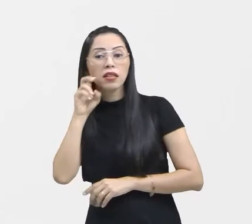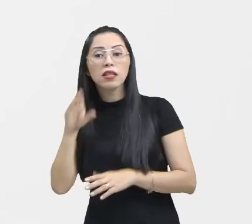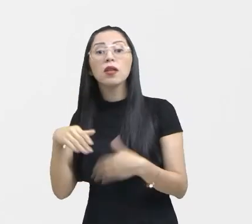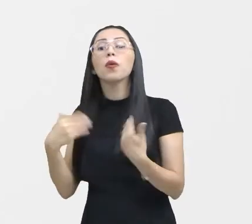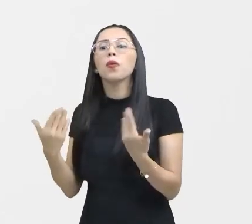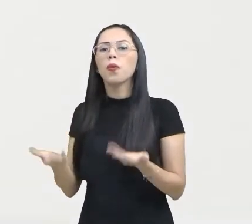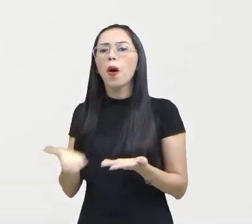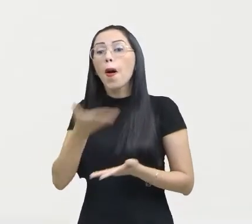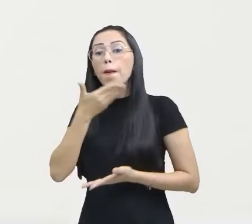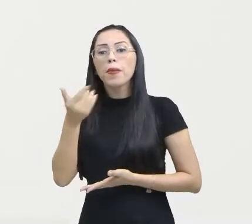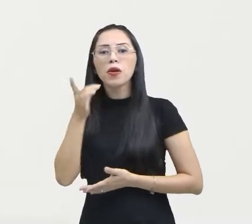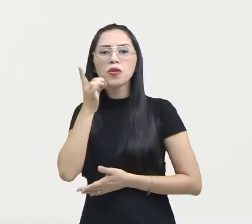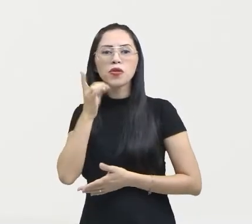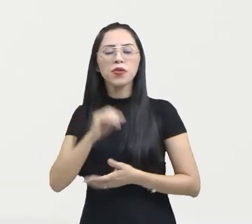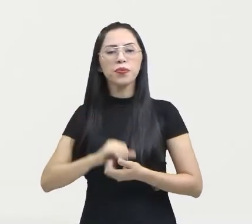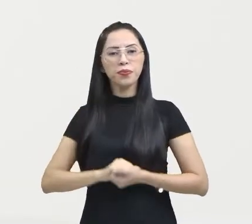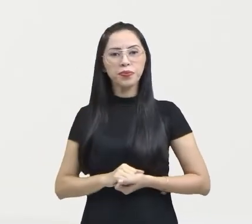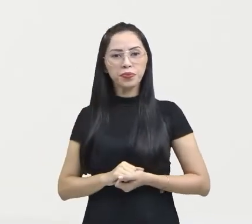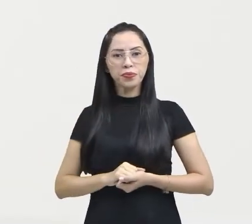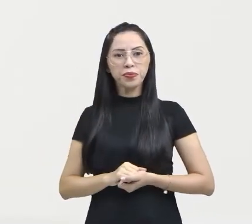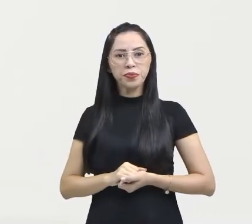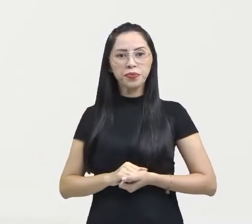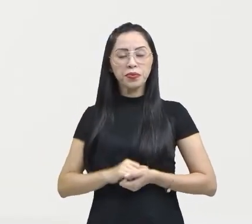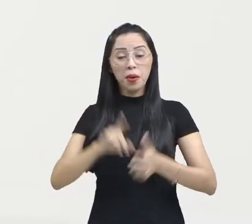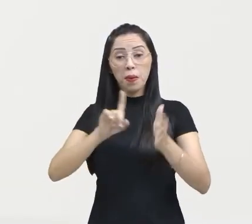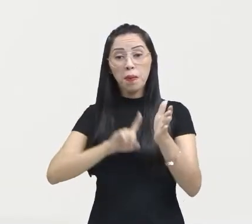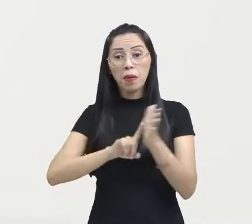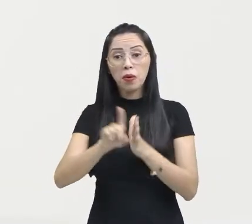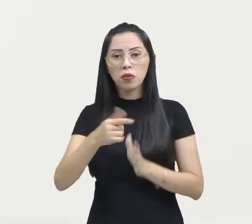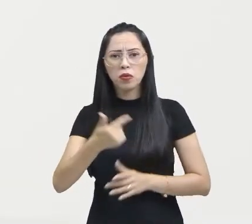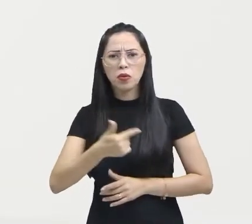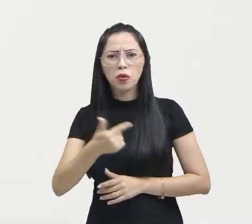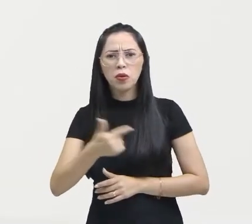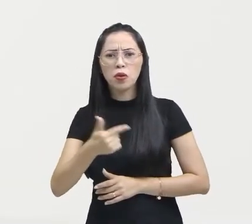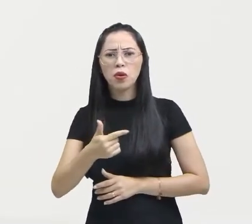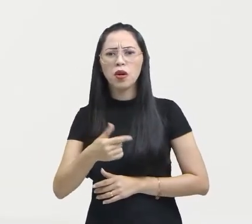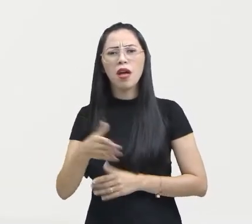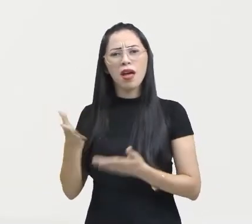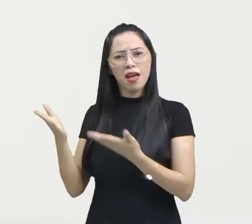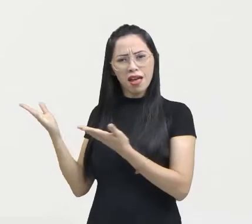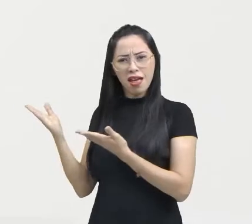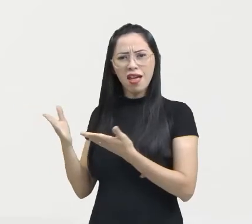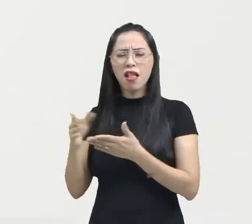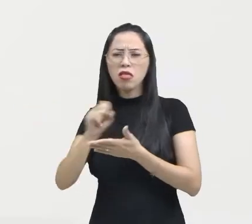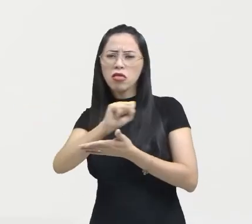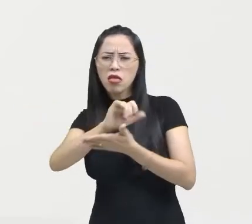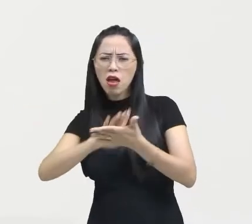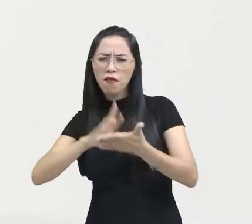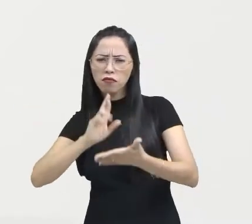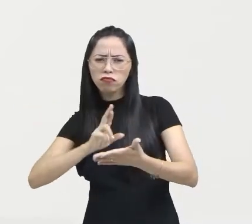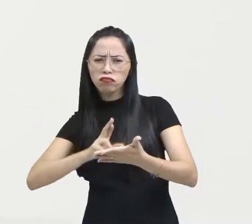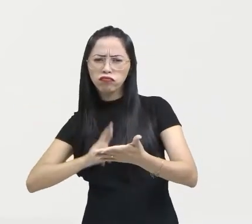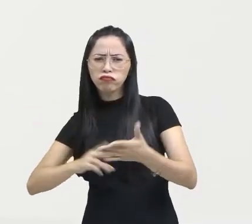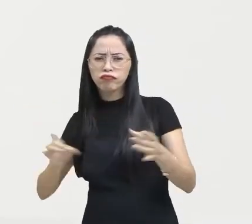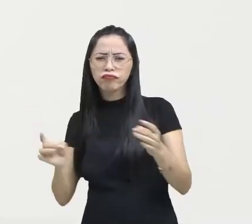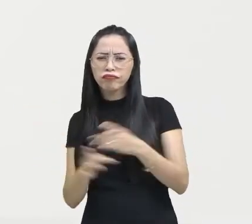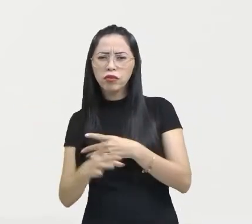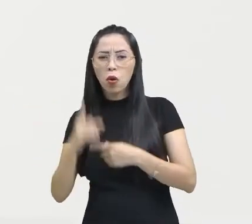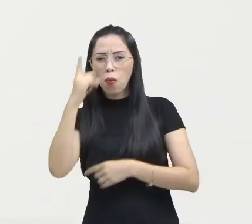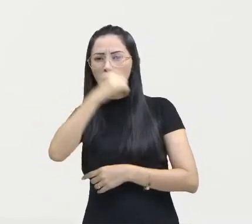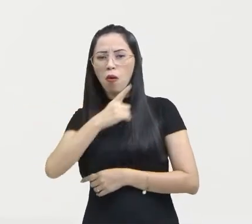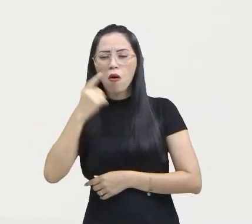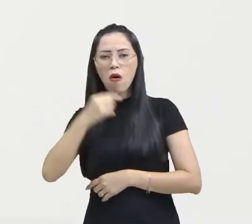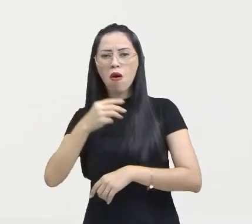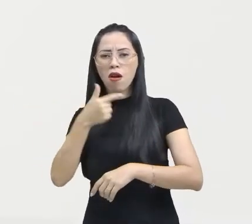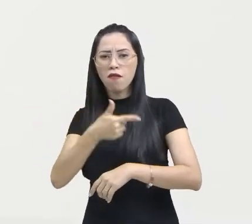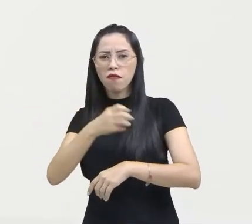número 2. Pedro terminou sua tarefa de casa em 1 hora e 20 minutos. Qual foi o total de